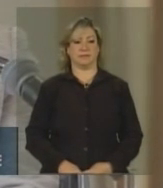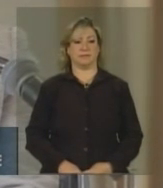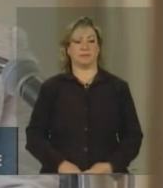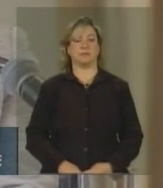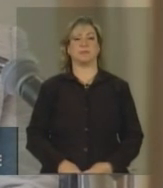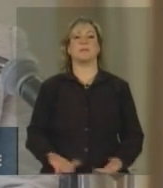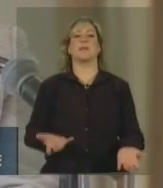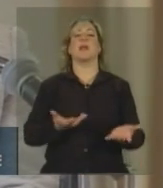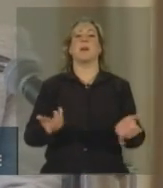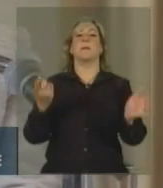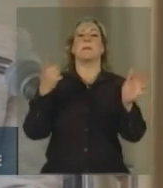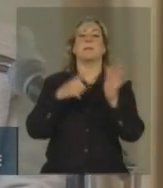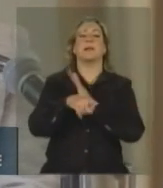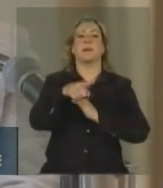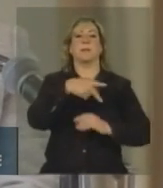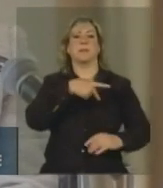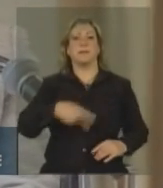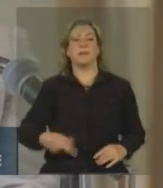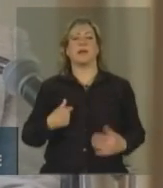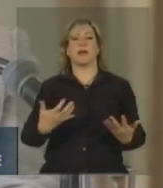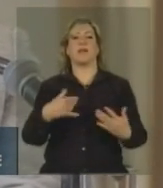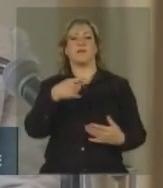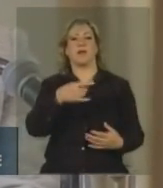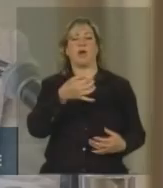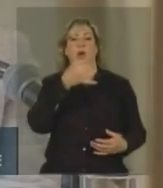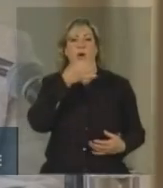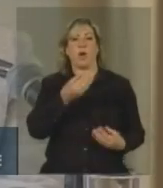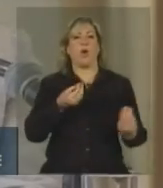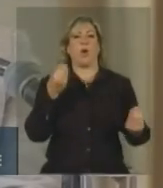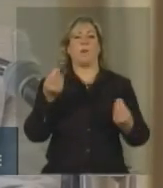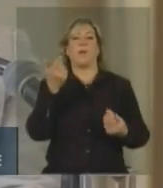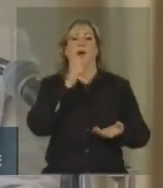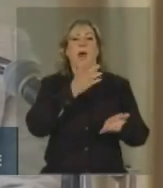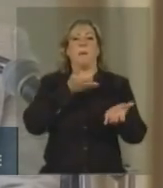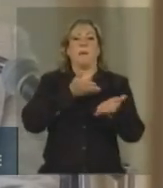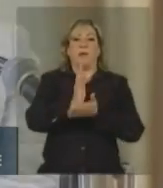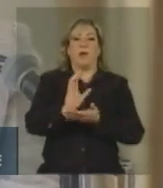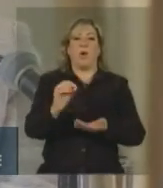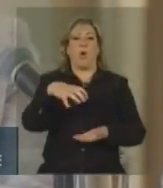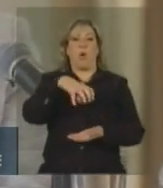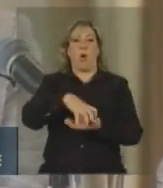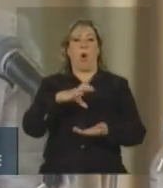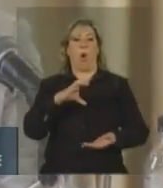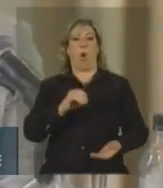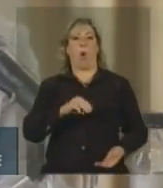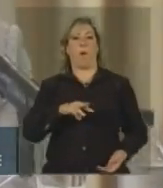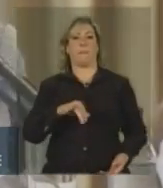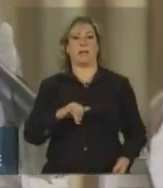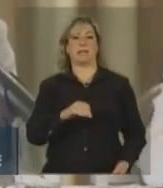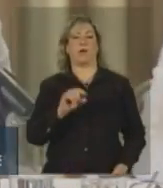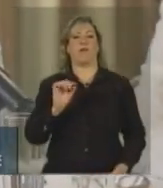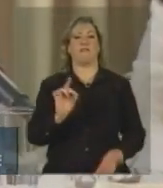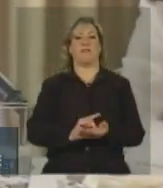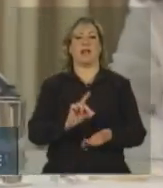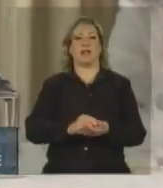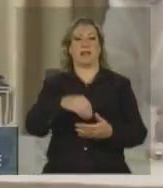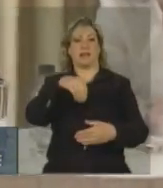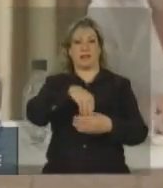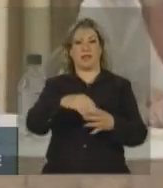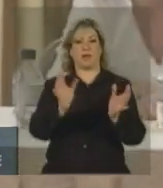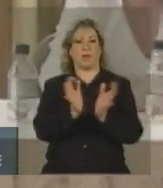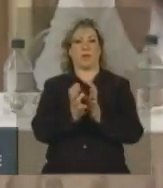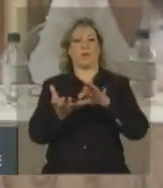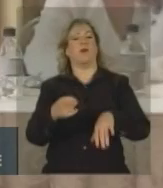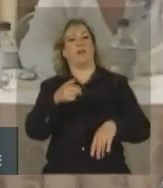Presidente, eu queria que a senhora comentasse a aprovação da Comissão da Verdade no Congresso Nacional. A senhora mencionou